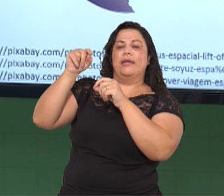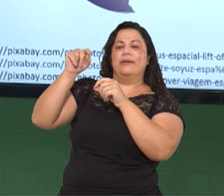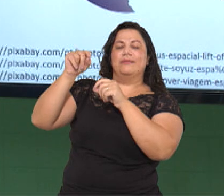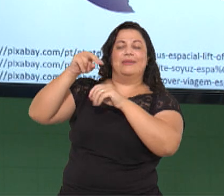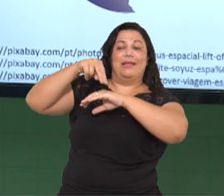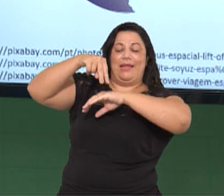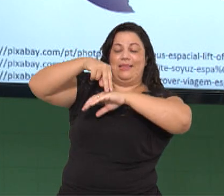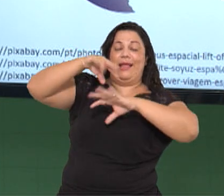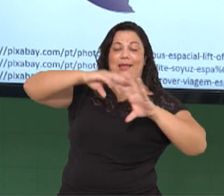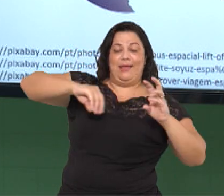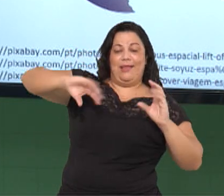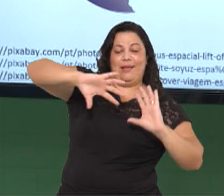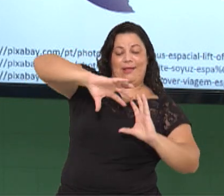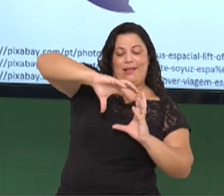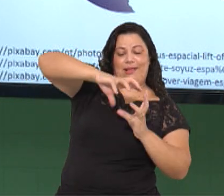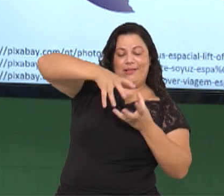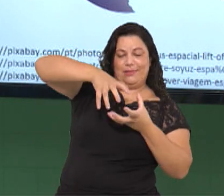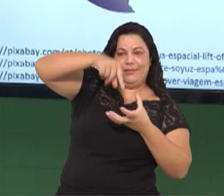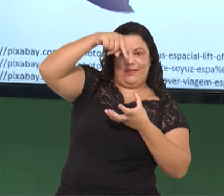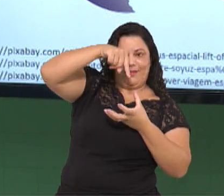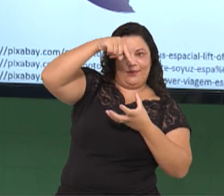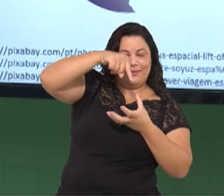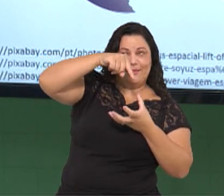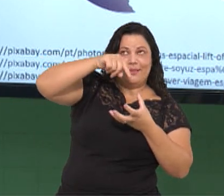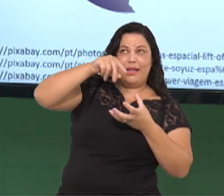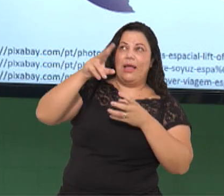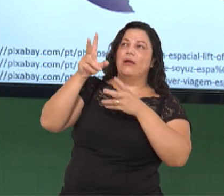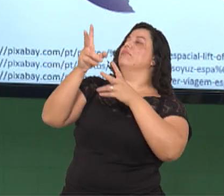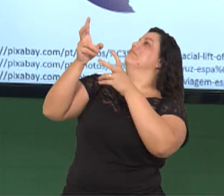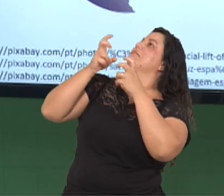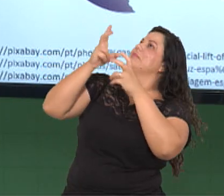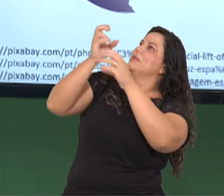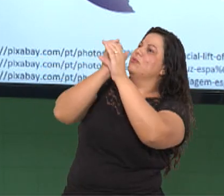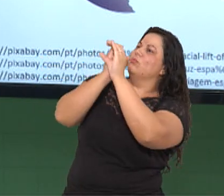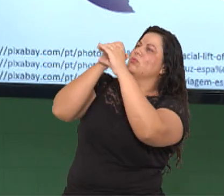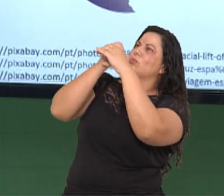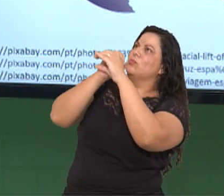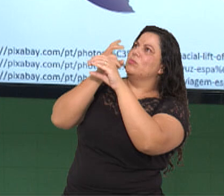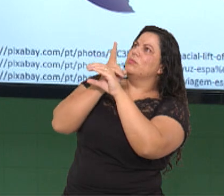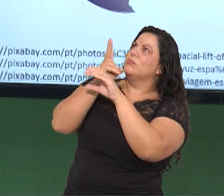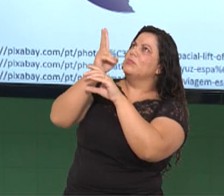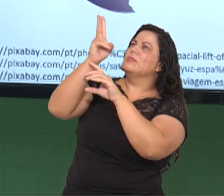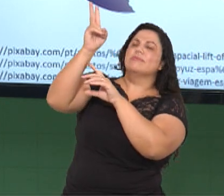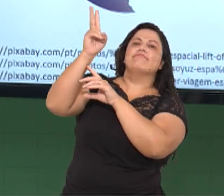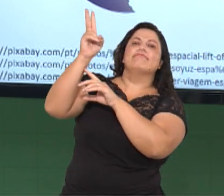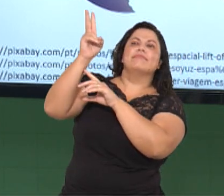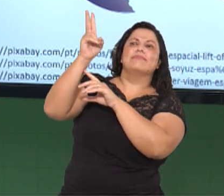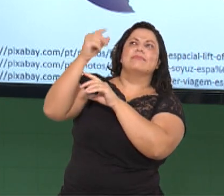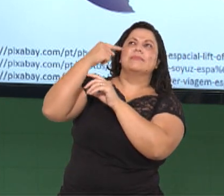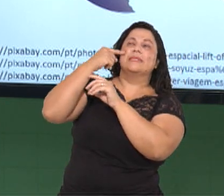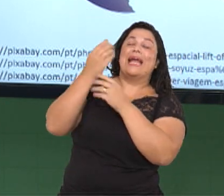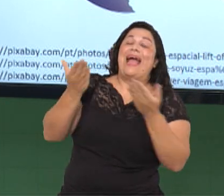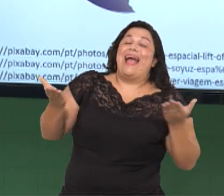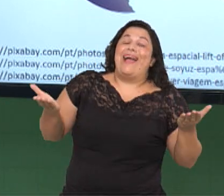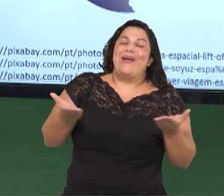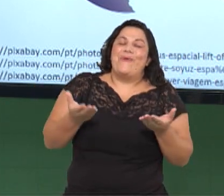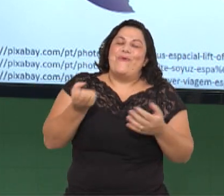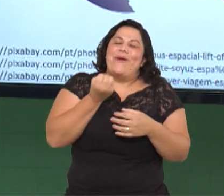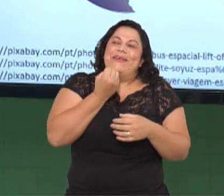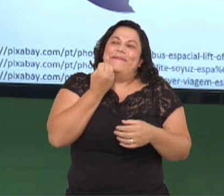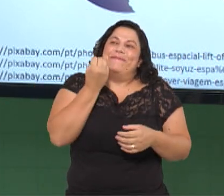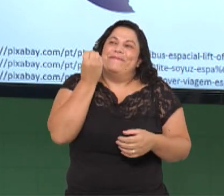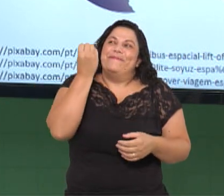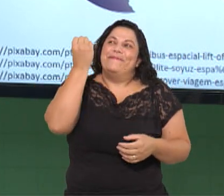continue observando o espaço, o céu aqui da Terra, agora o homem viaja ao